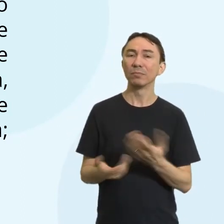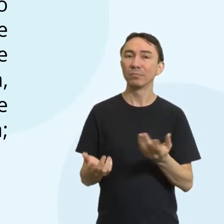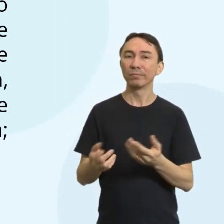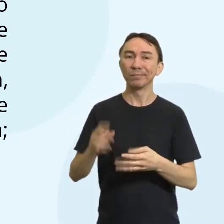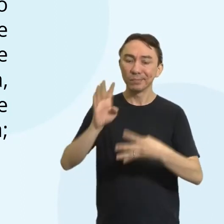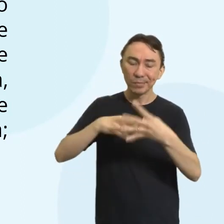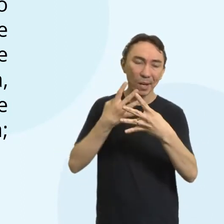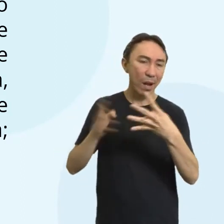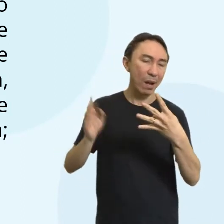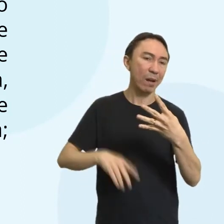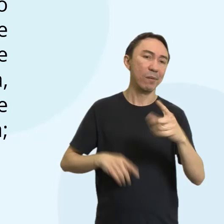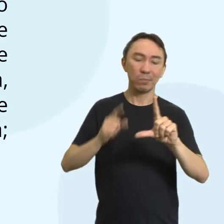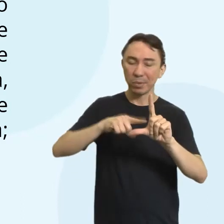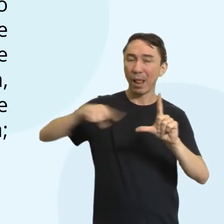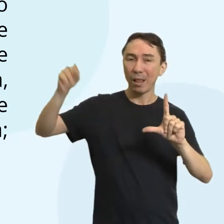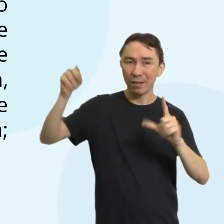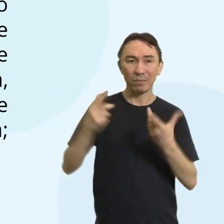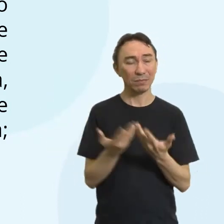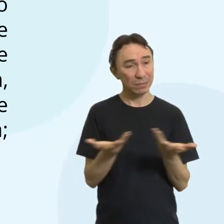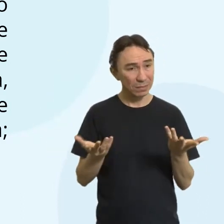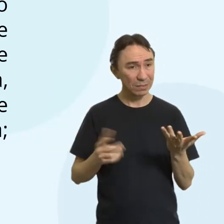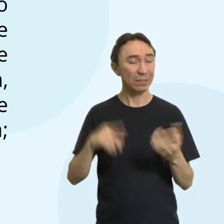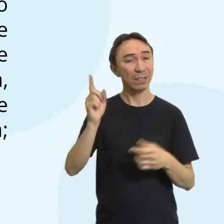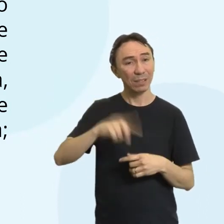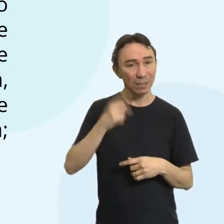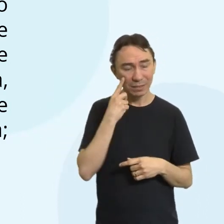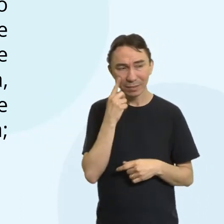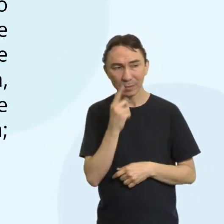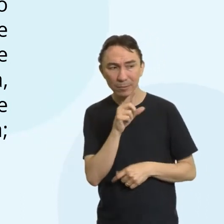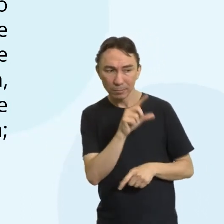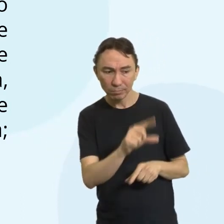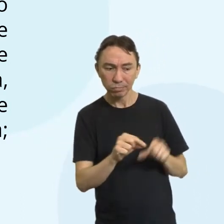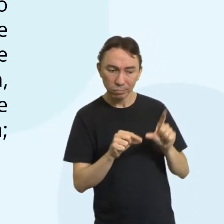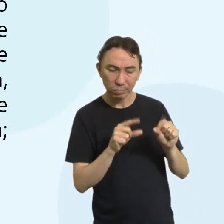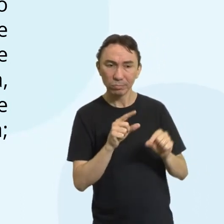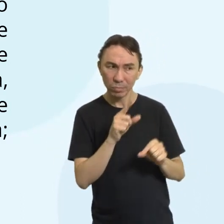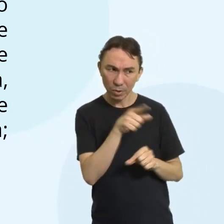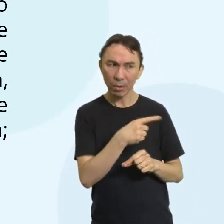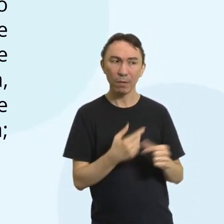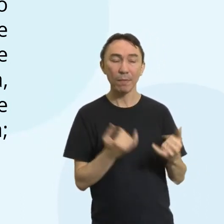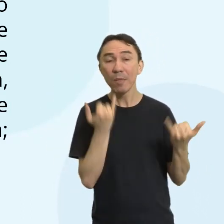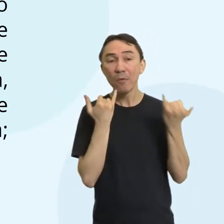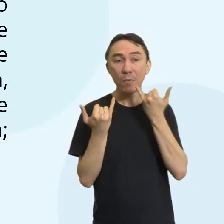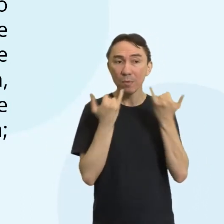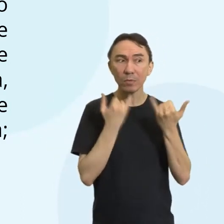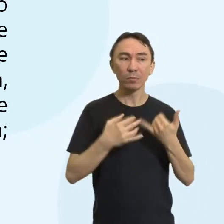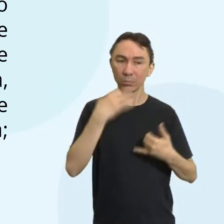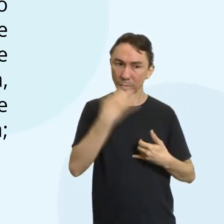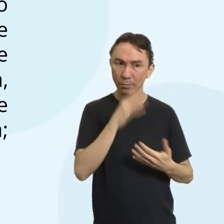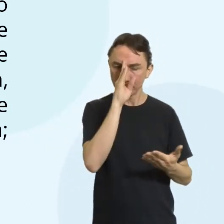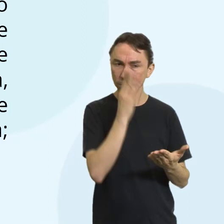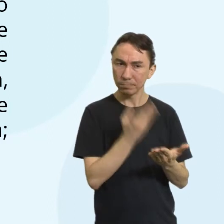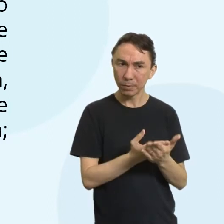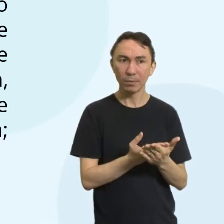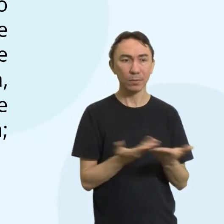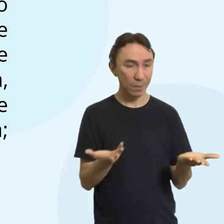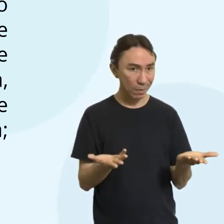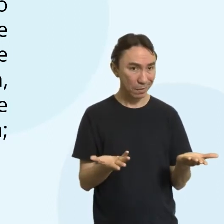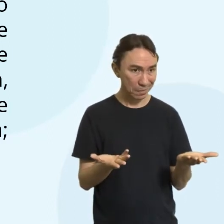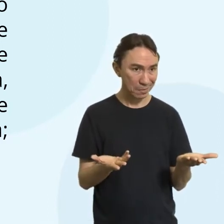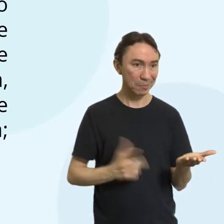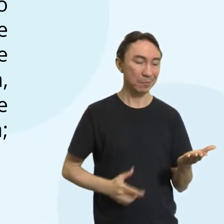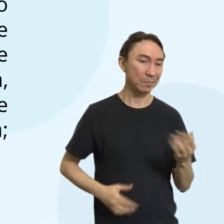conclusões, visando construir estratégias de seleção de fontes confiáveis de informações. Temos como objeto do